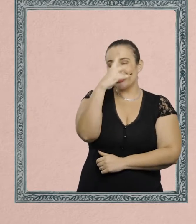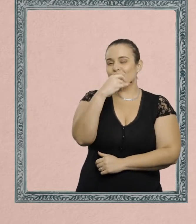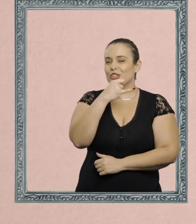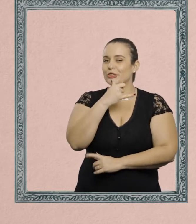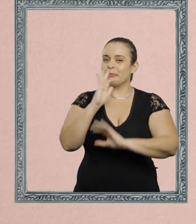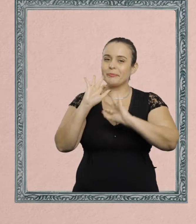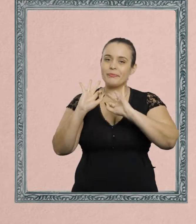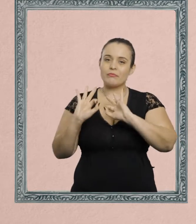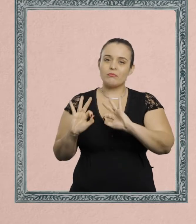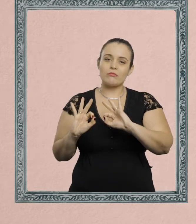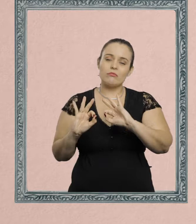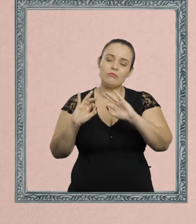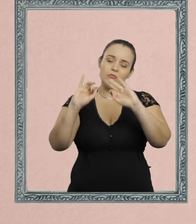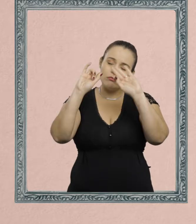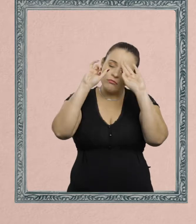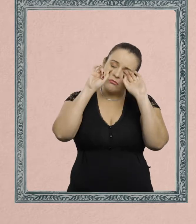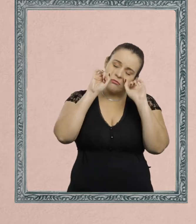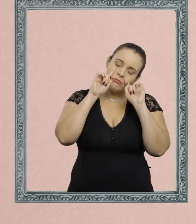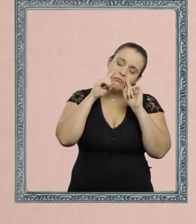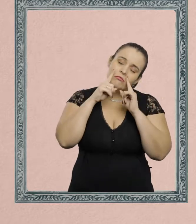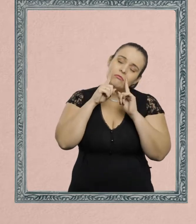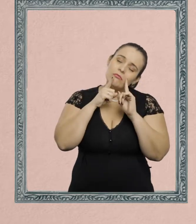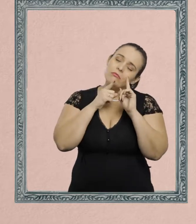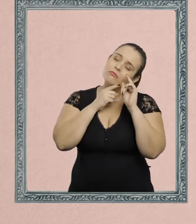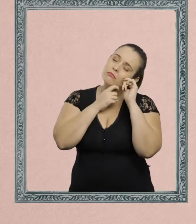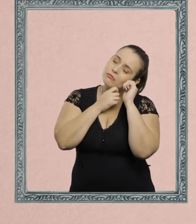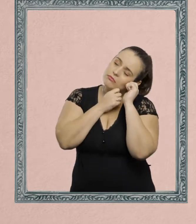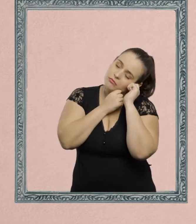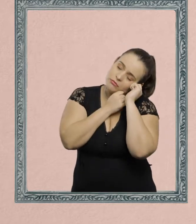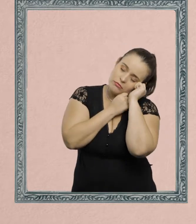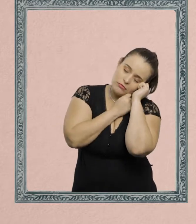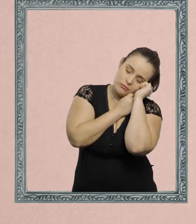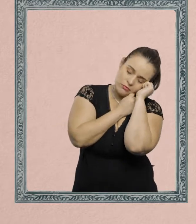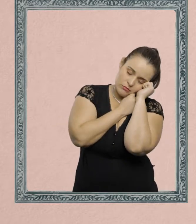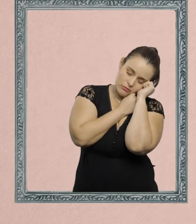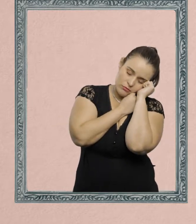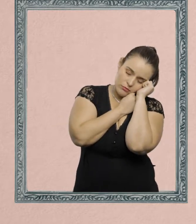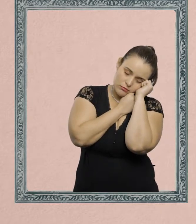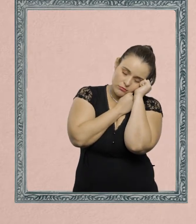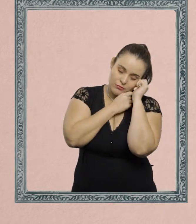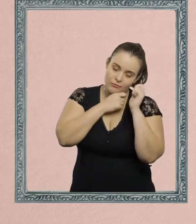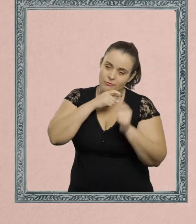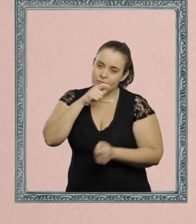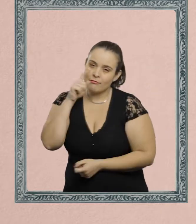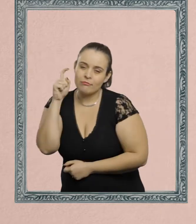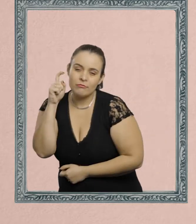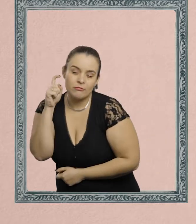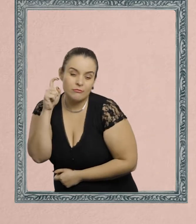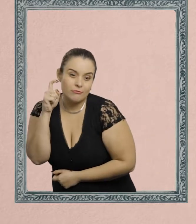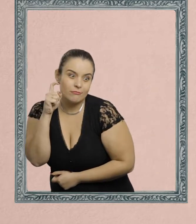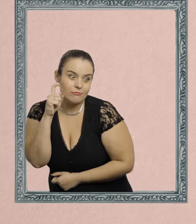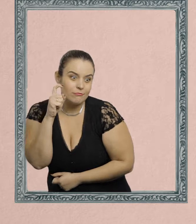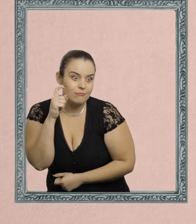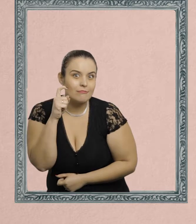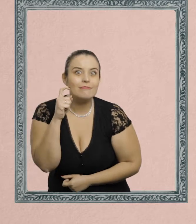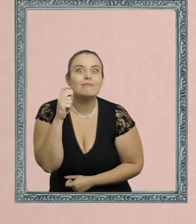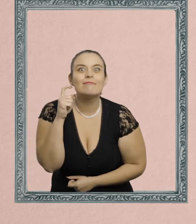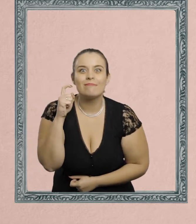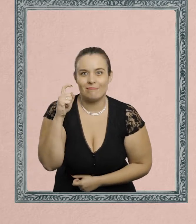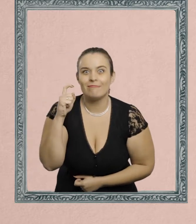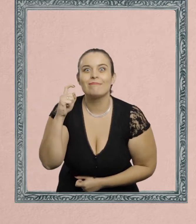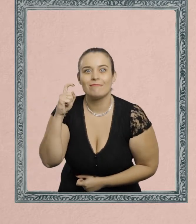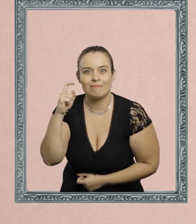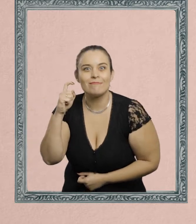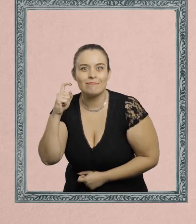disso. Depois, Peter chorou e caiu no sono. Os olhos de Gancho brilharam.